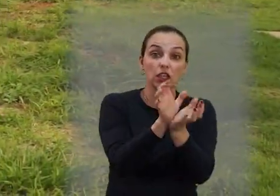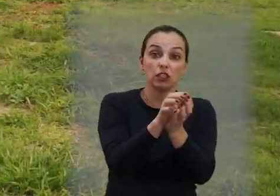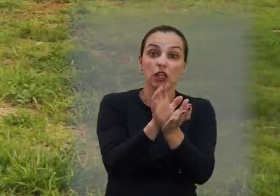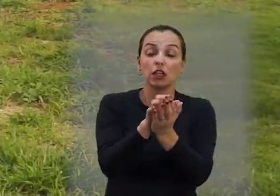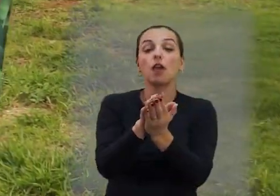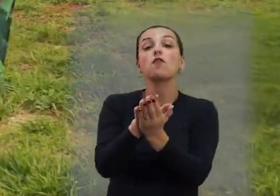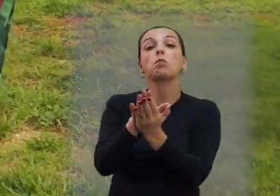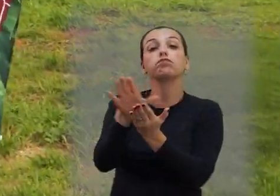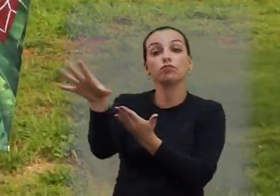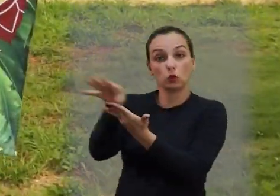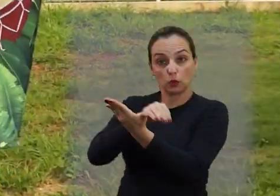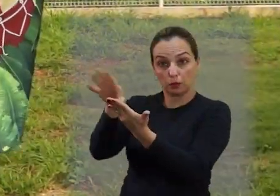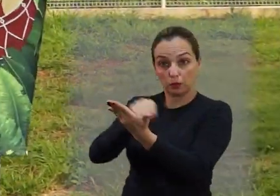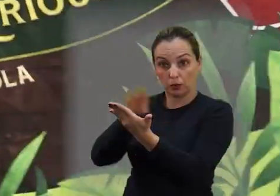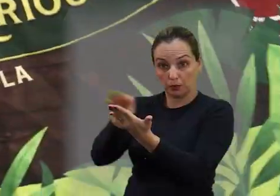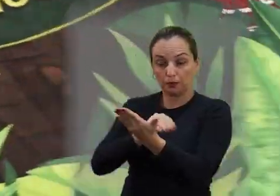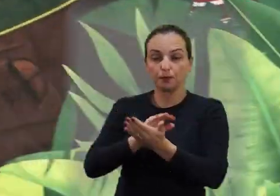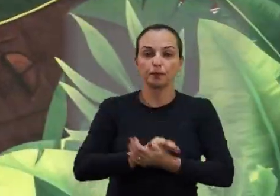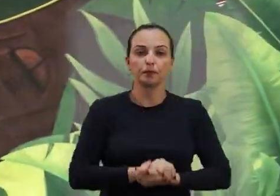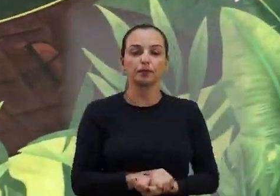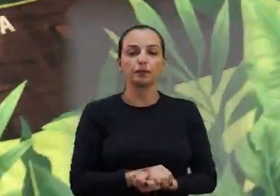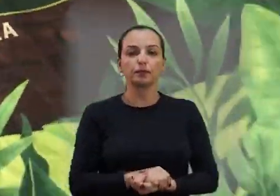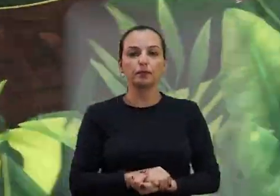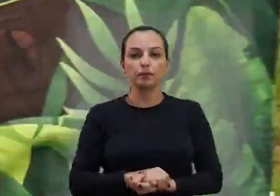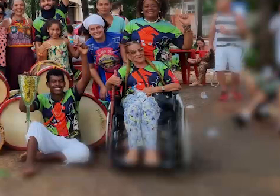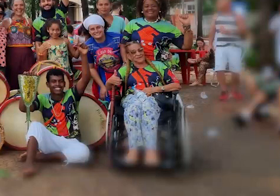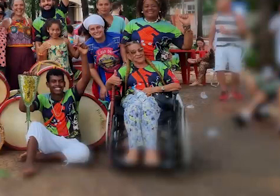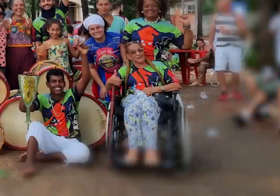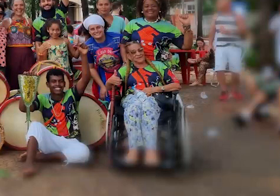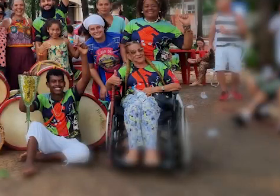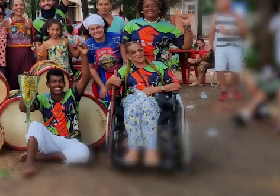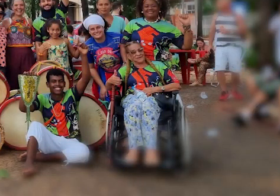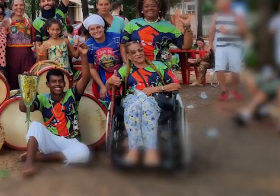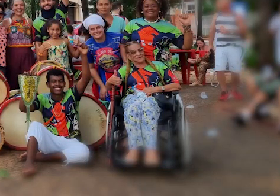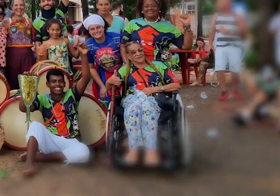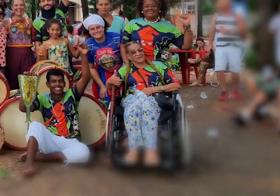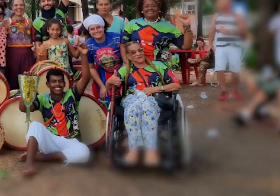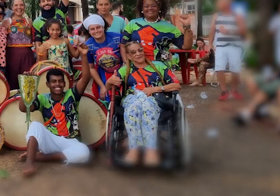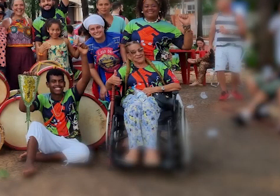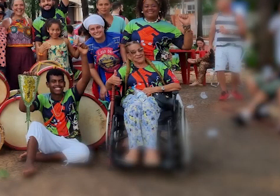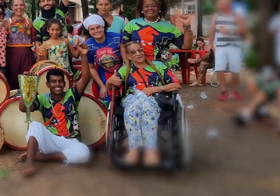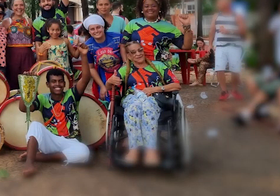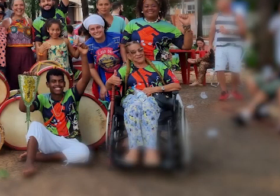surge como um braço do maracatu lá de Recife.